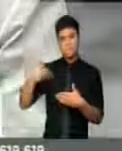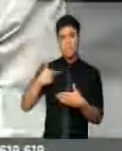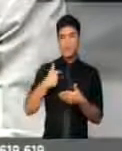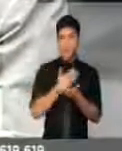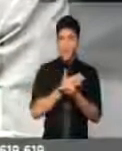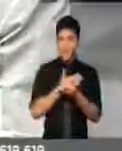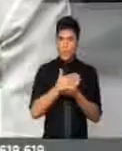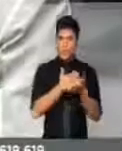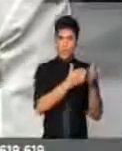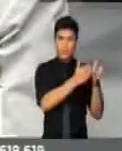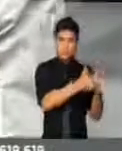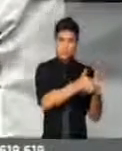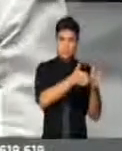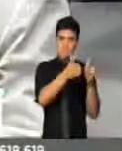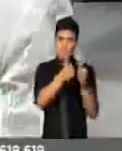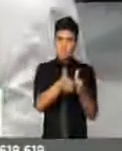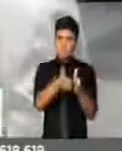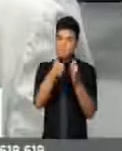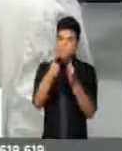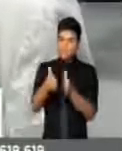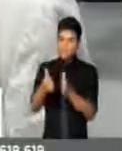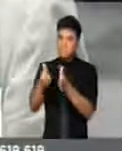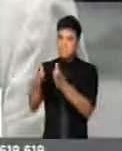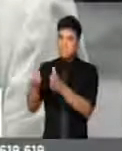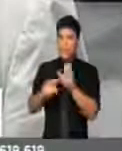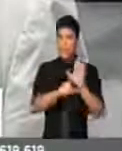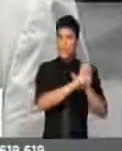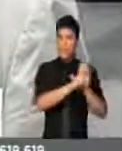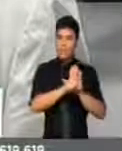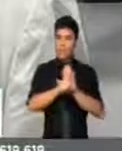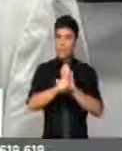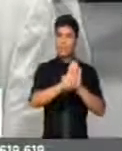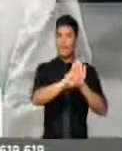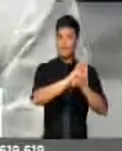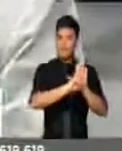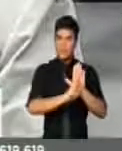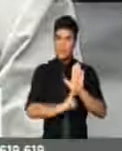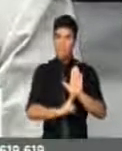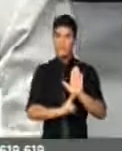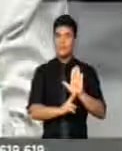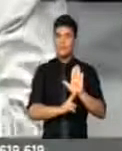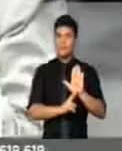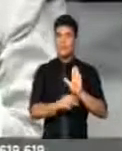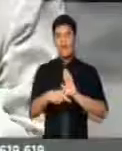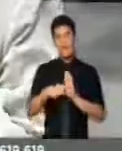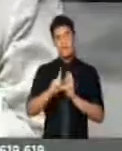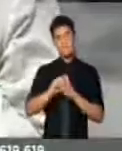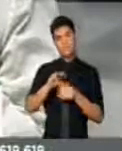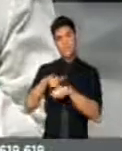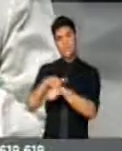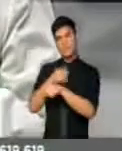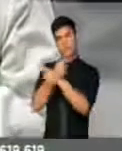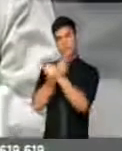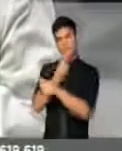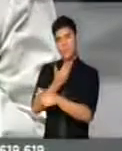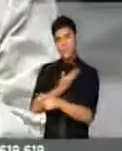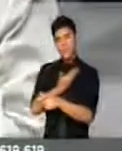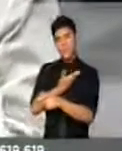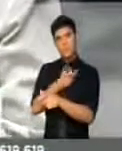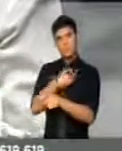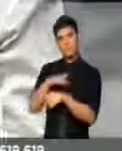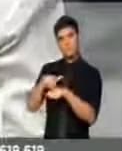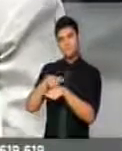trâmites regimentais e constitucionais. Eu estava dizendo agora há pouco aos companheiros que